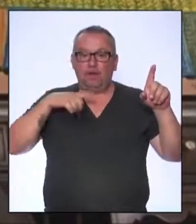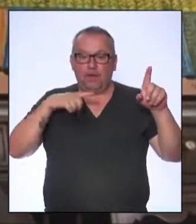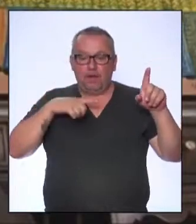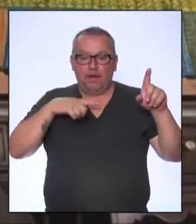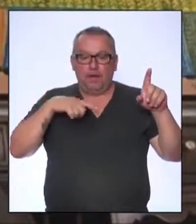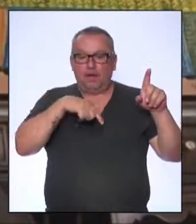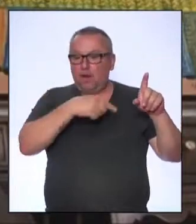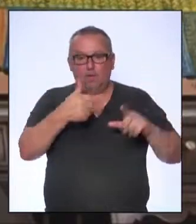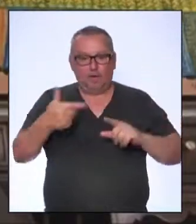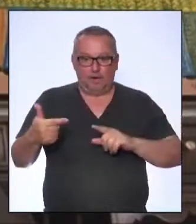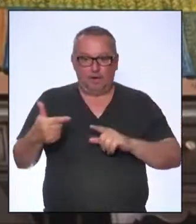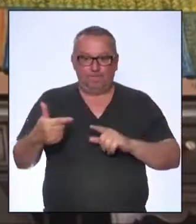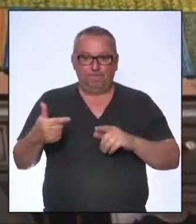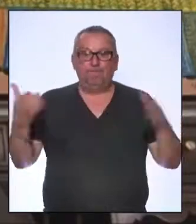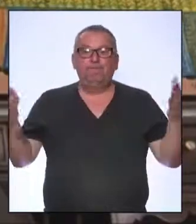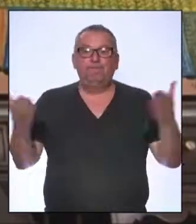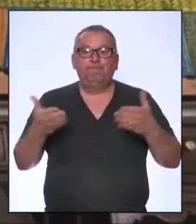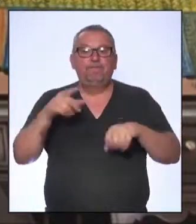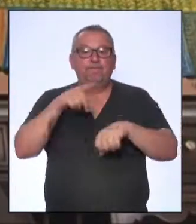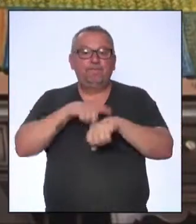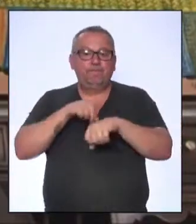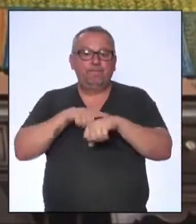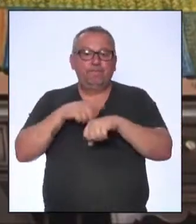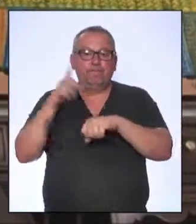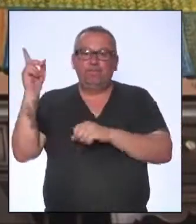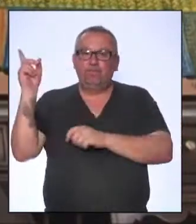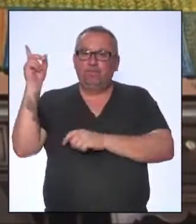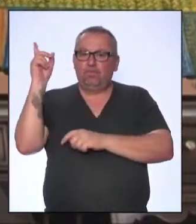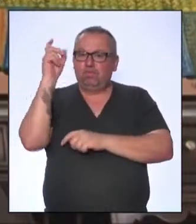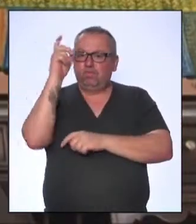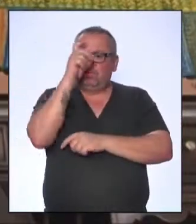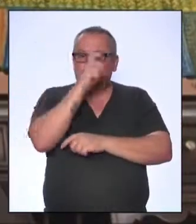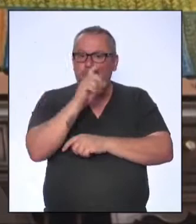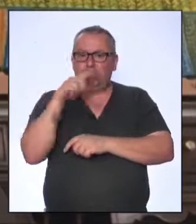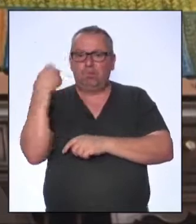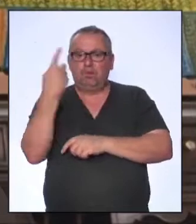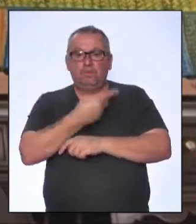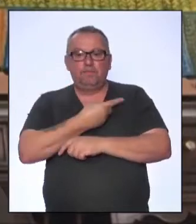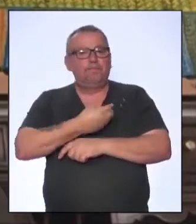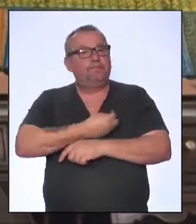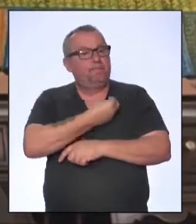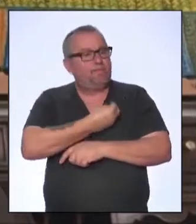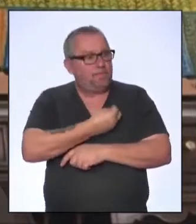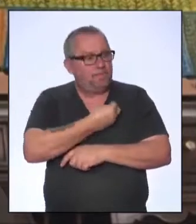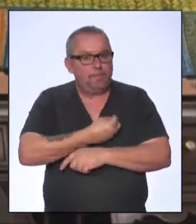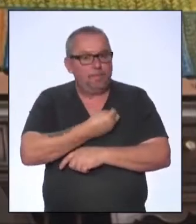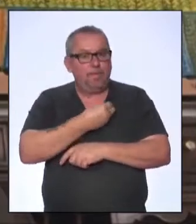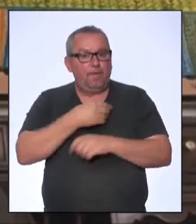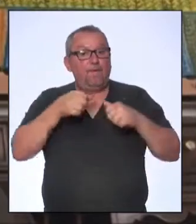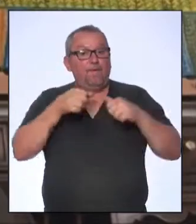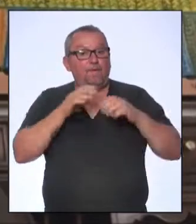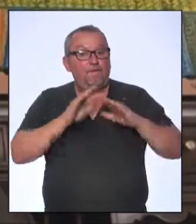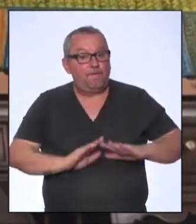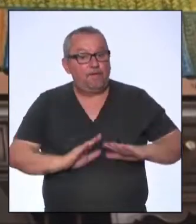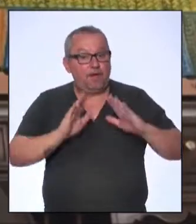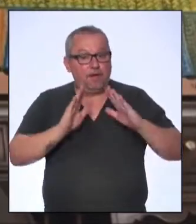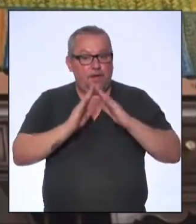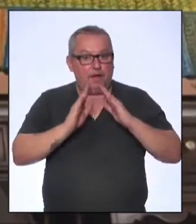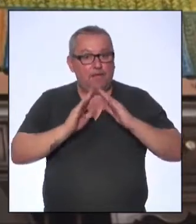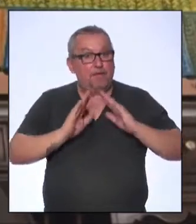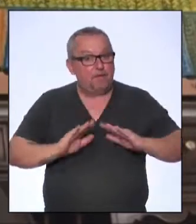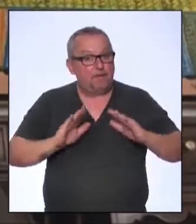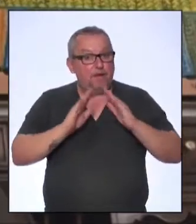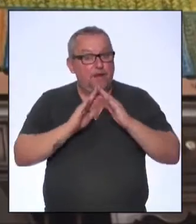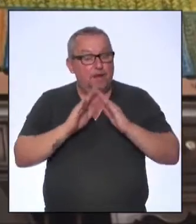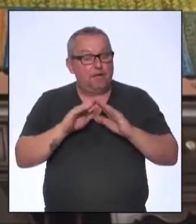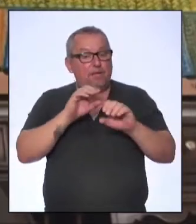Então, nesse momento tão difícil, em que a gente está vivendo isolamento social, educação